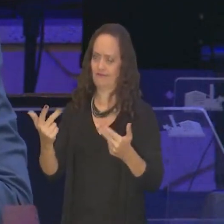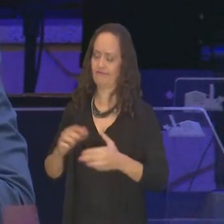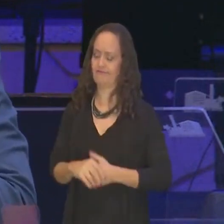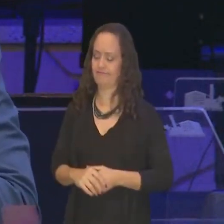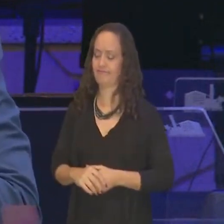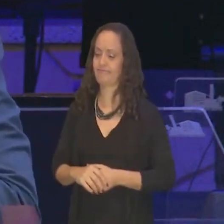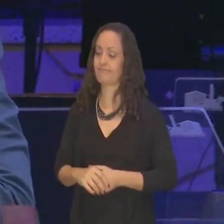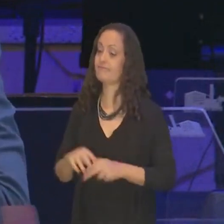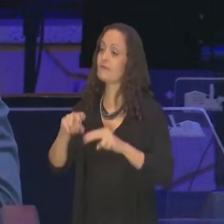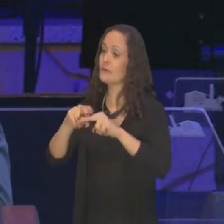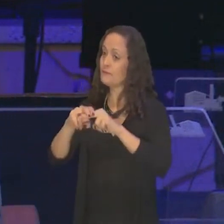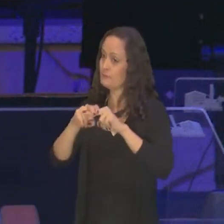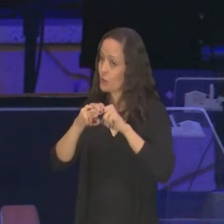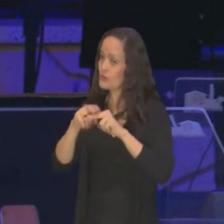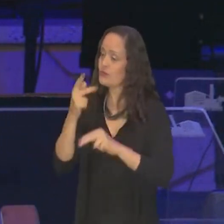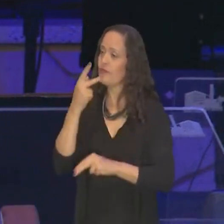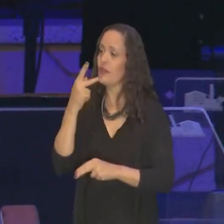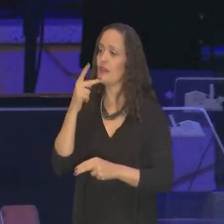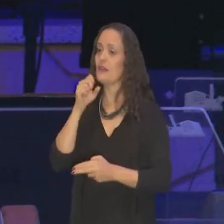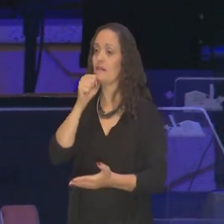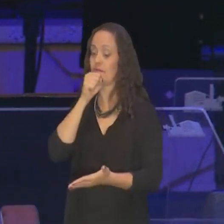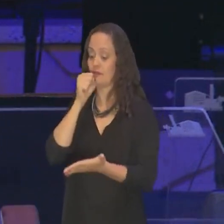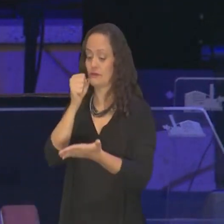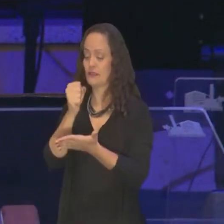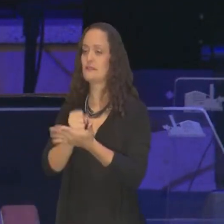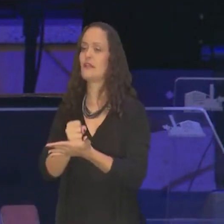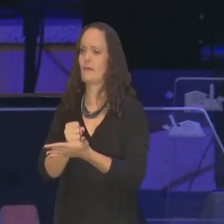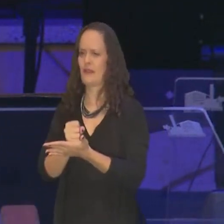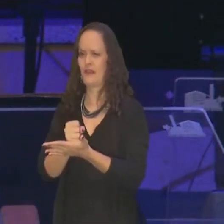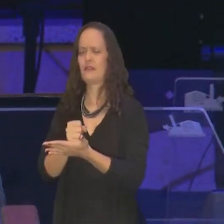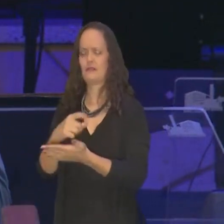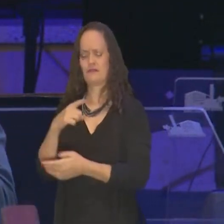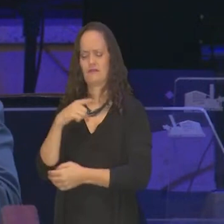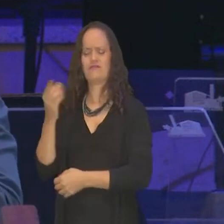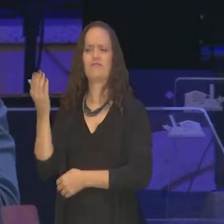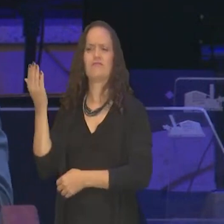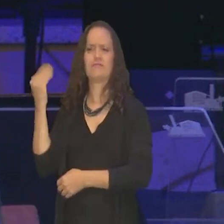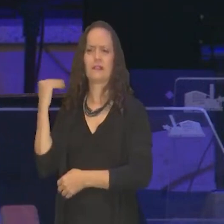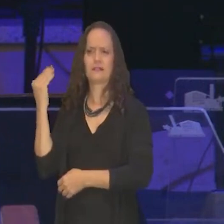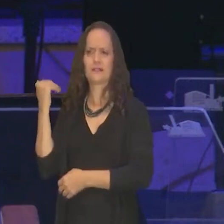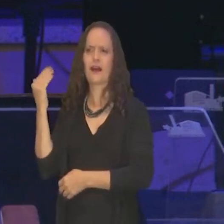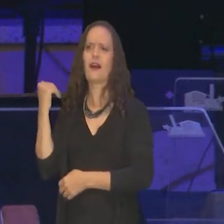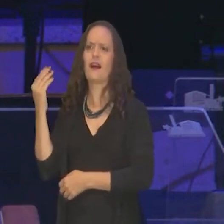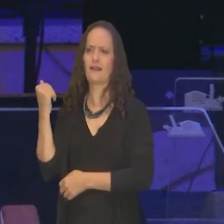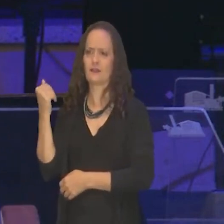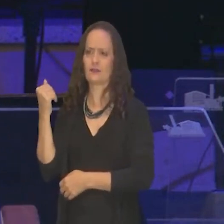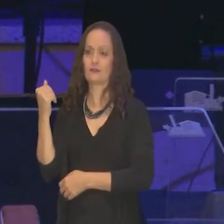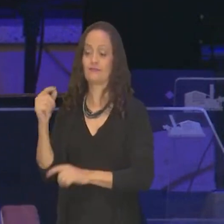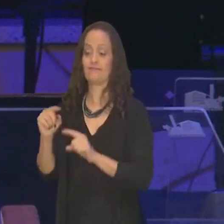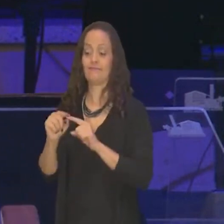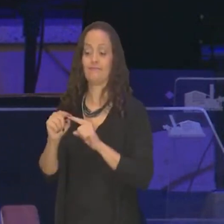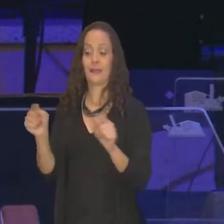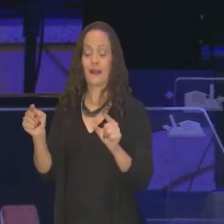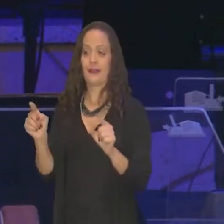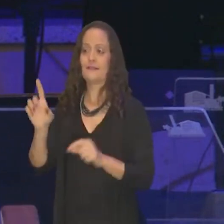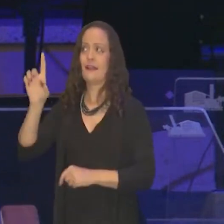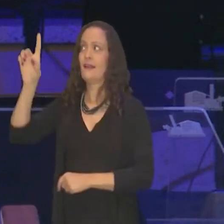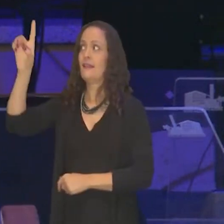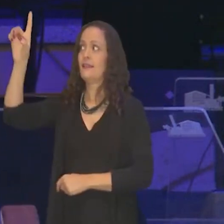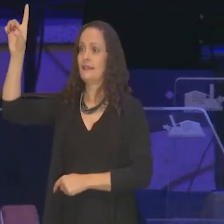E por isso que eu falei no Antigo Testamento, havia isso, e Deus entra com os